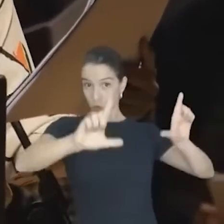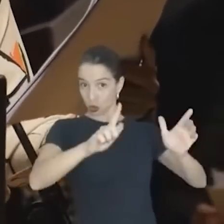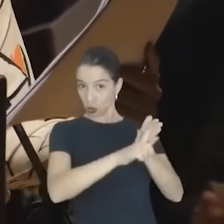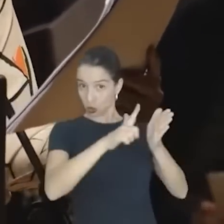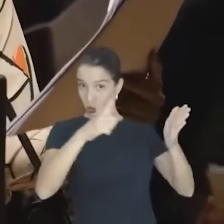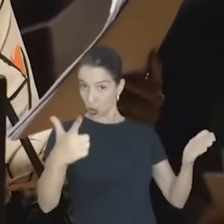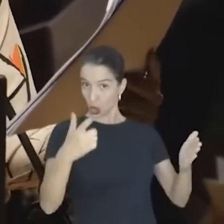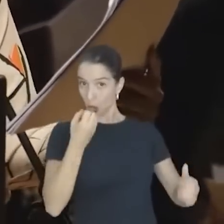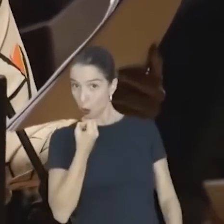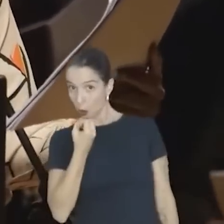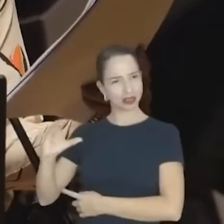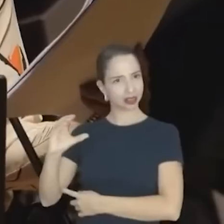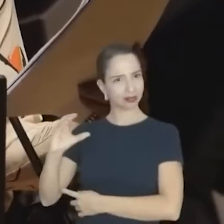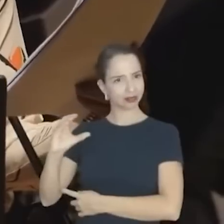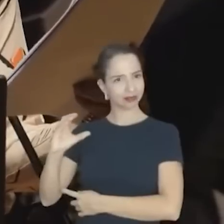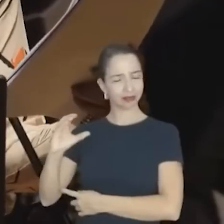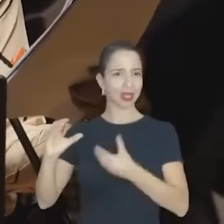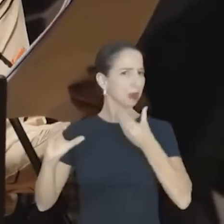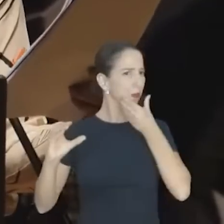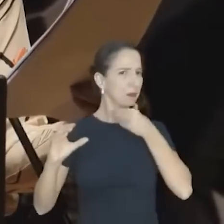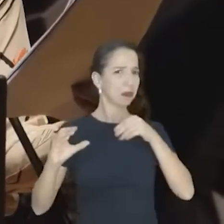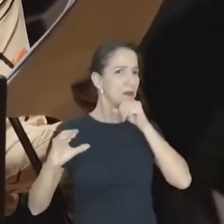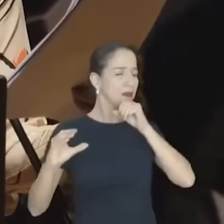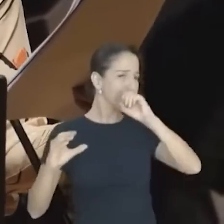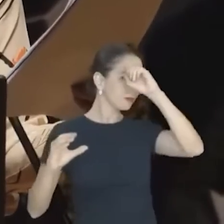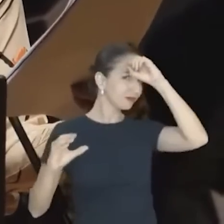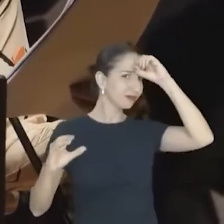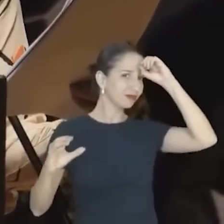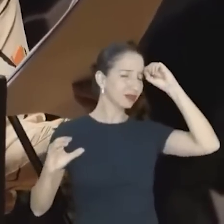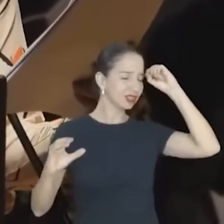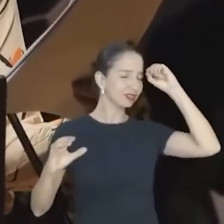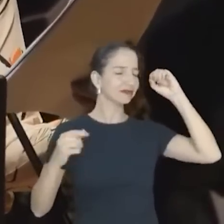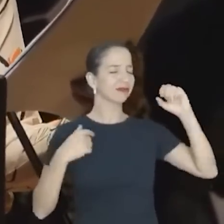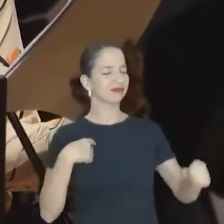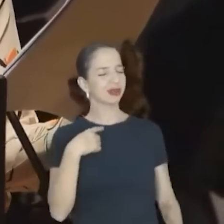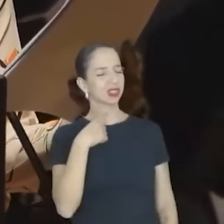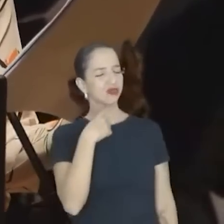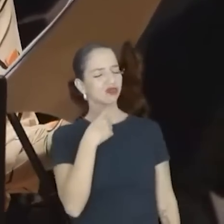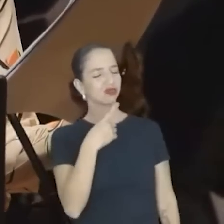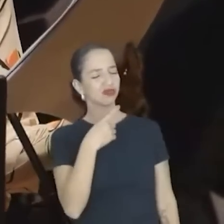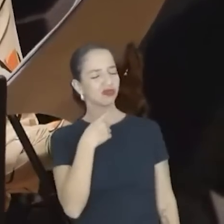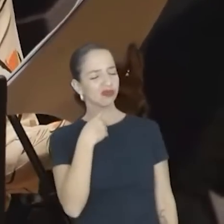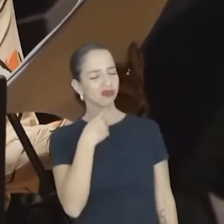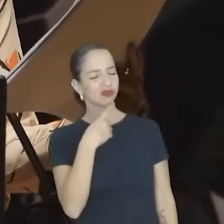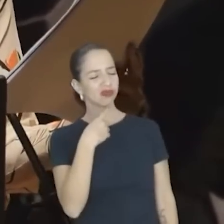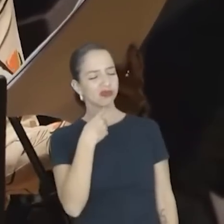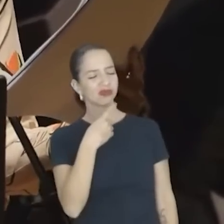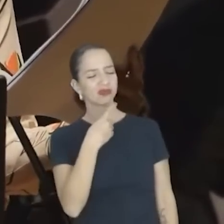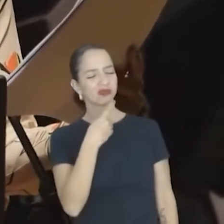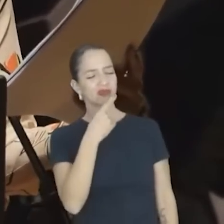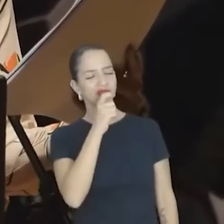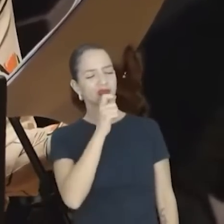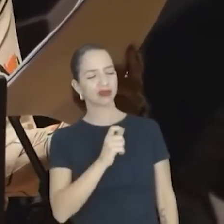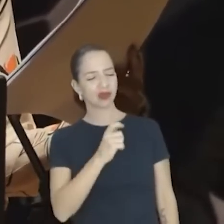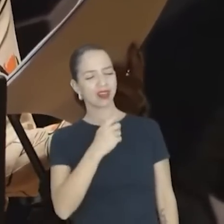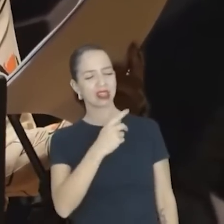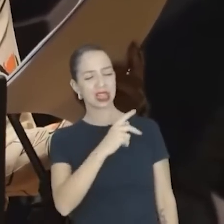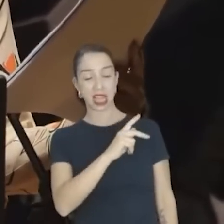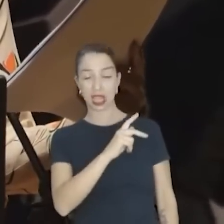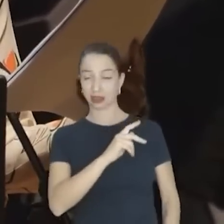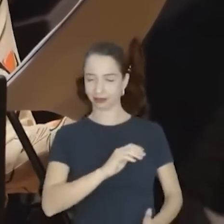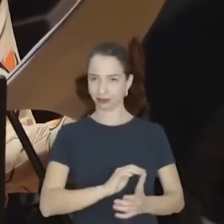os amaldiçoava. A última conversa que eu tive com meu pai foi no dia 12 de outubro de